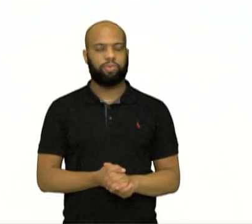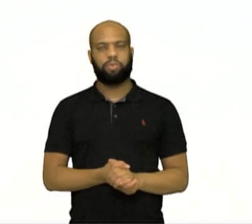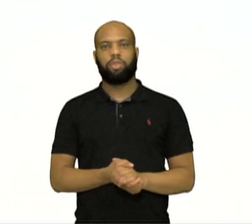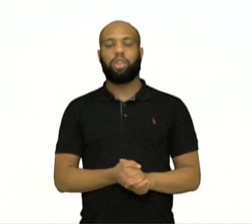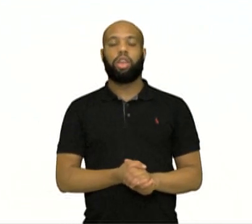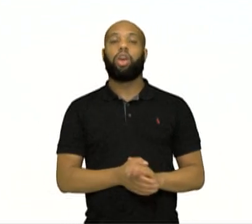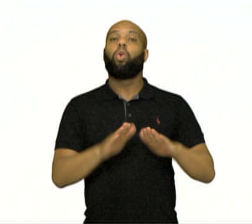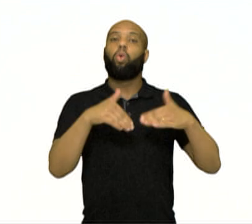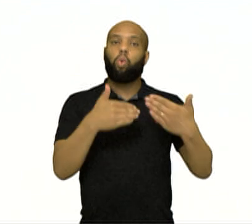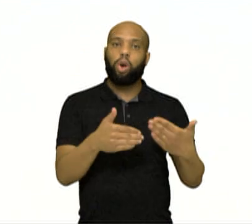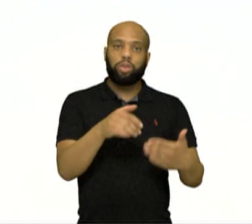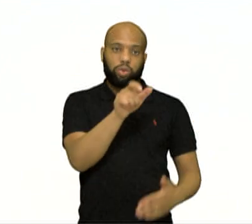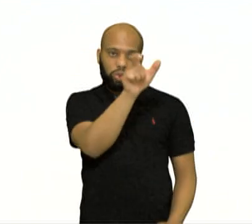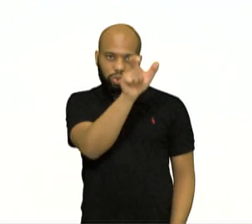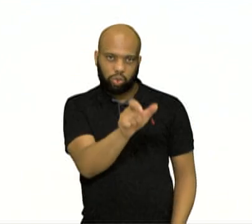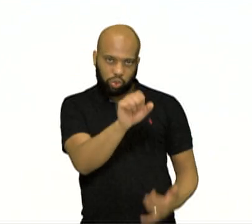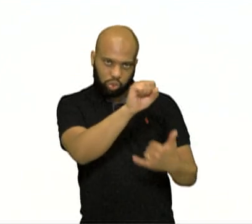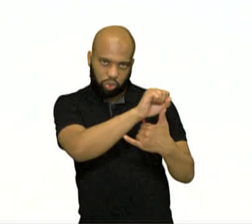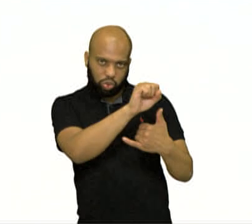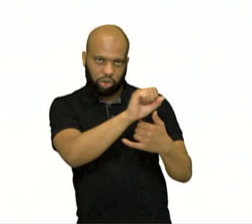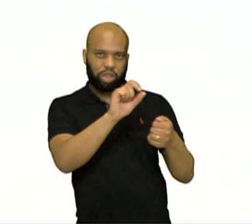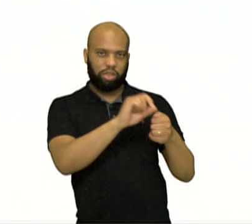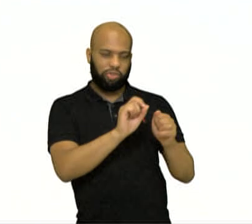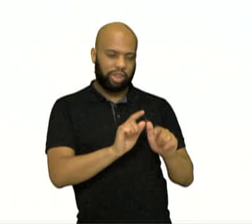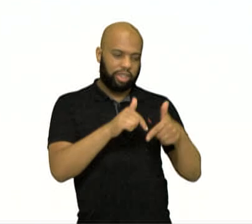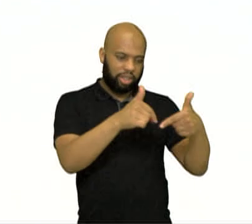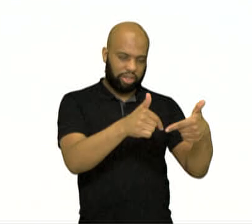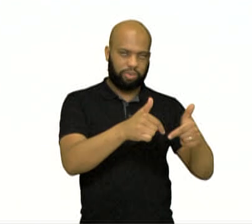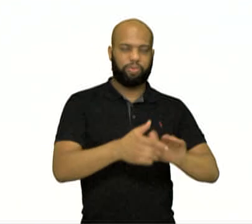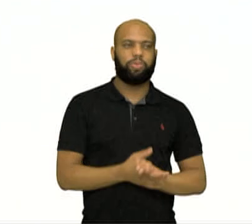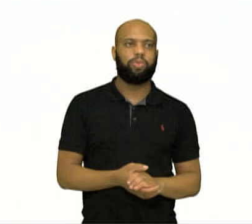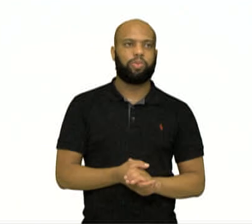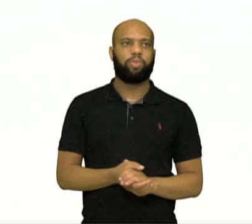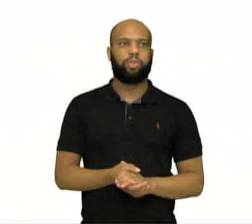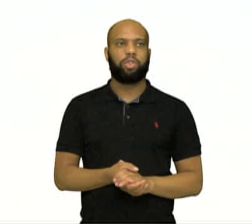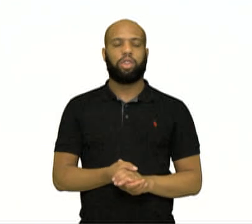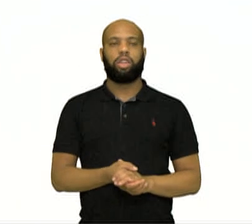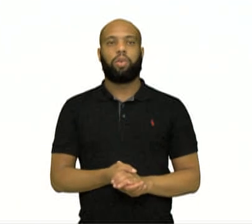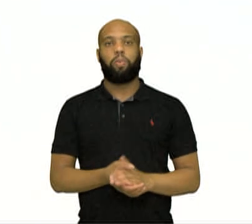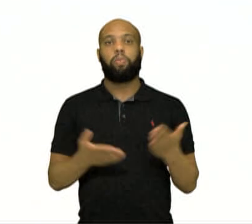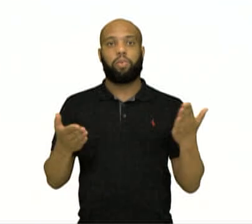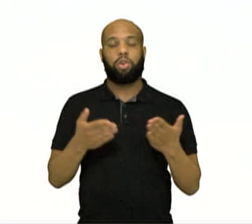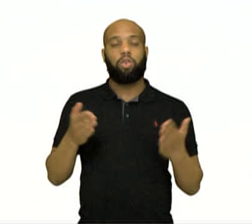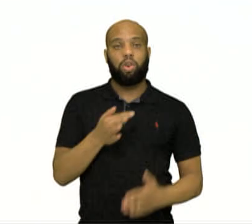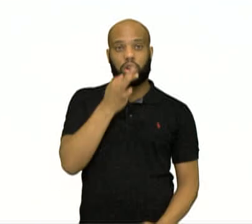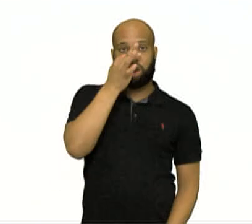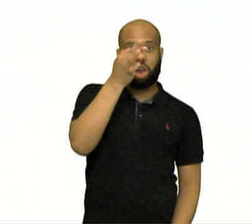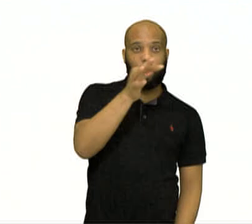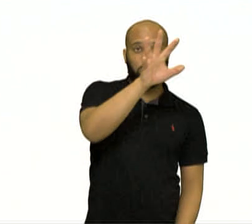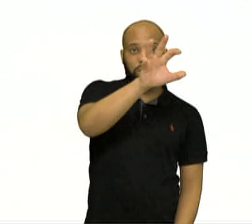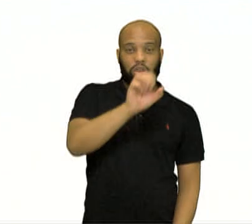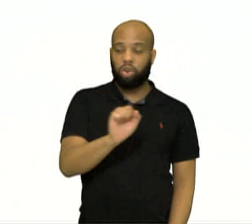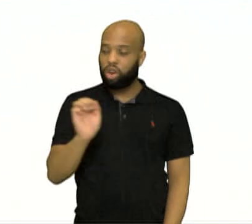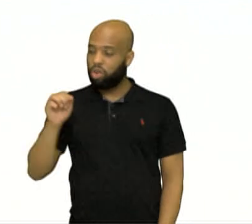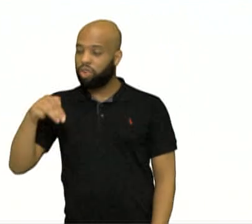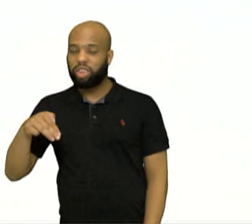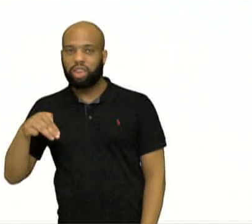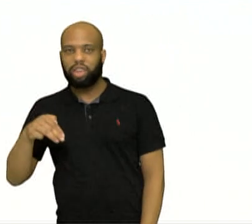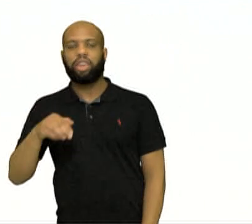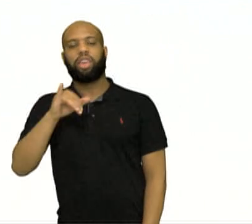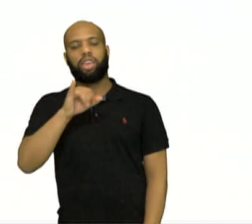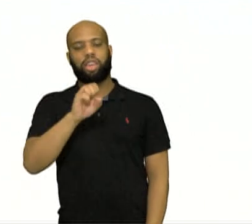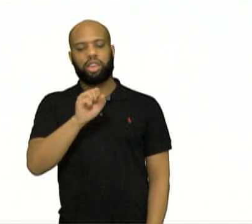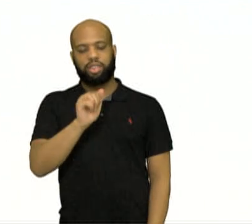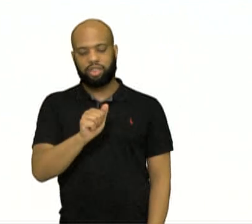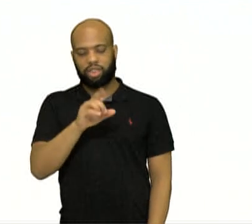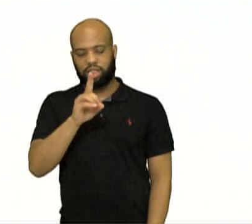Sujeito, realização. Portanto, ele é o agente. Veja aqui, então, a rosa foi colhida por Isadora. Aqui nós mudamos um pouquinho, né? Olha,